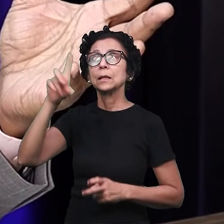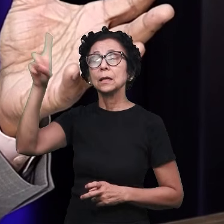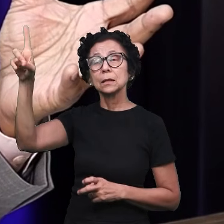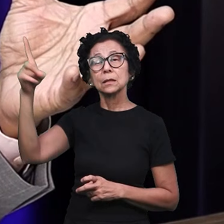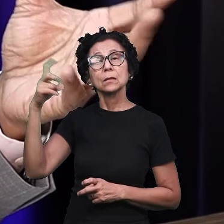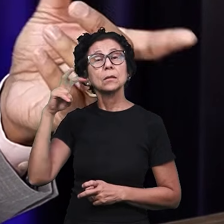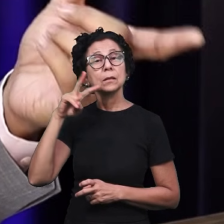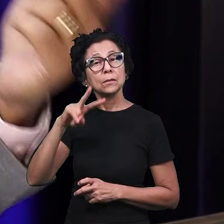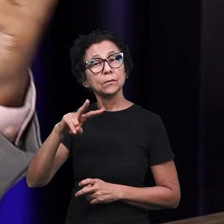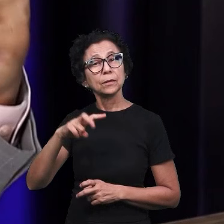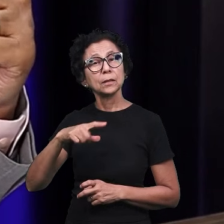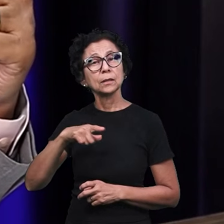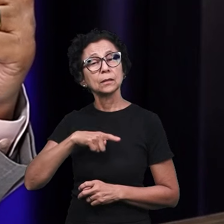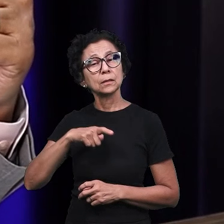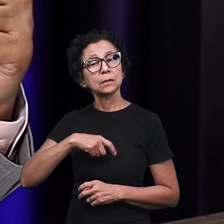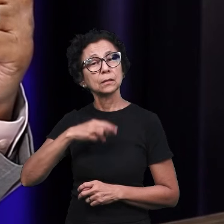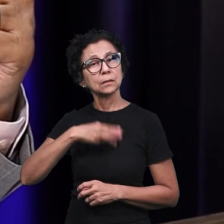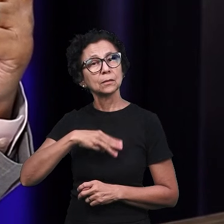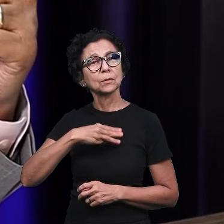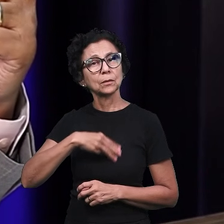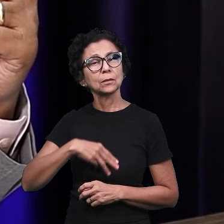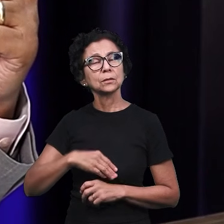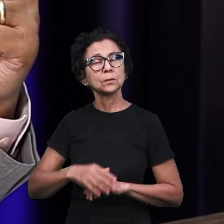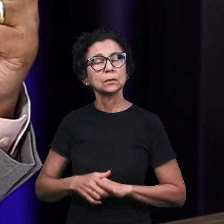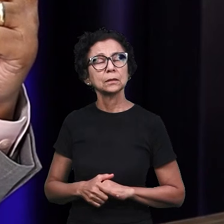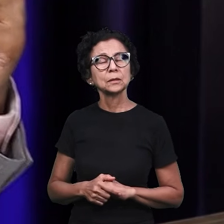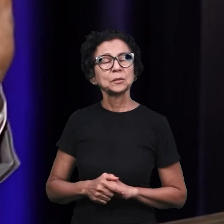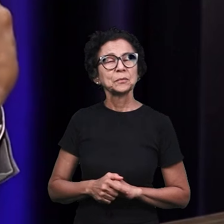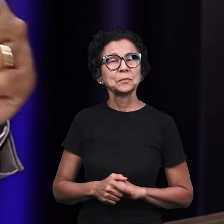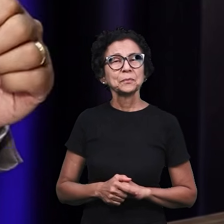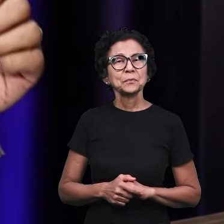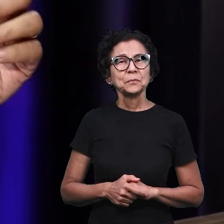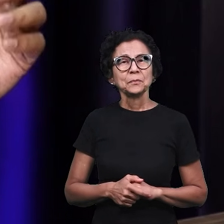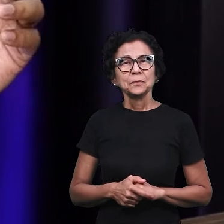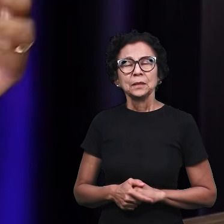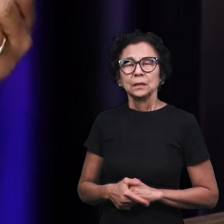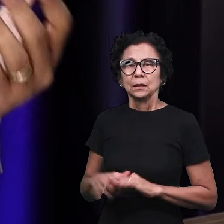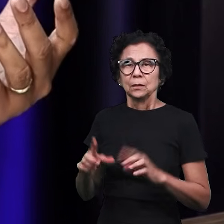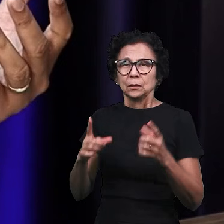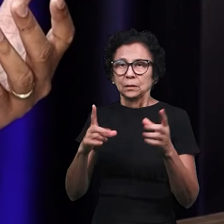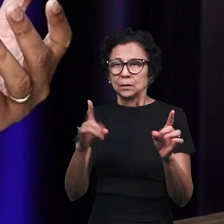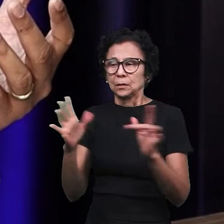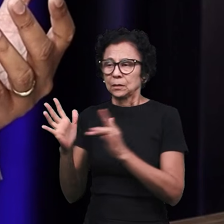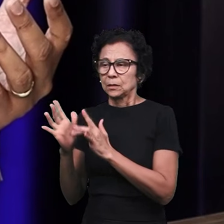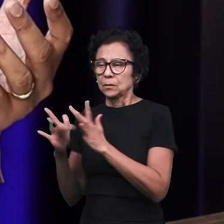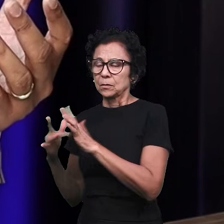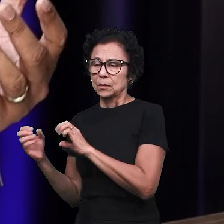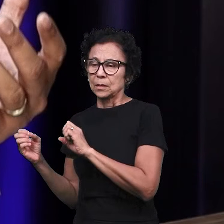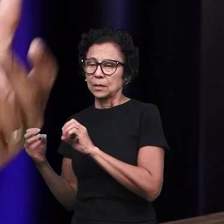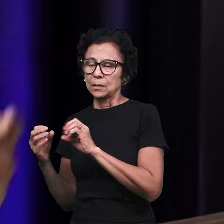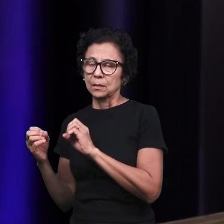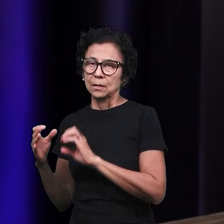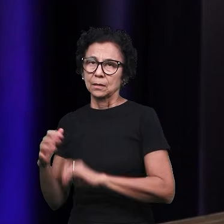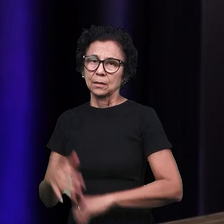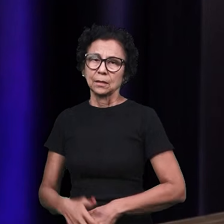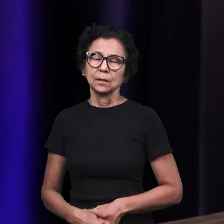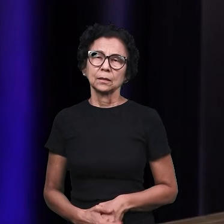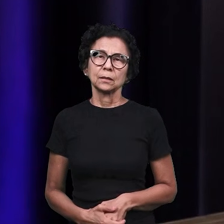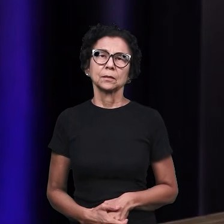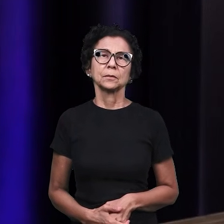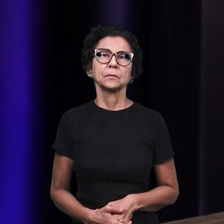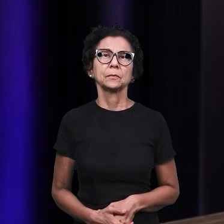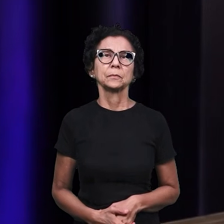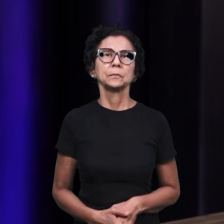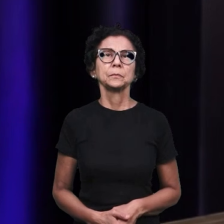ao Senhor e Deus ouve pela sua misericórdia. Glória a Deus. Né? Então o Senhor traz para eles aqui um ensino, mas